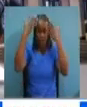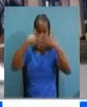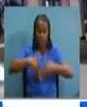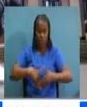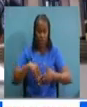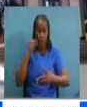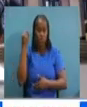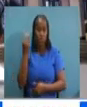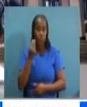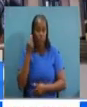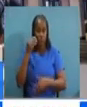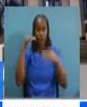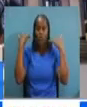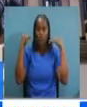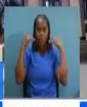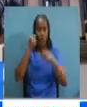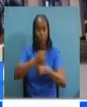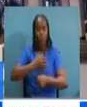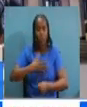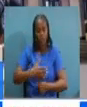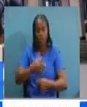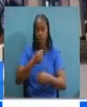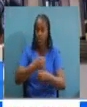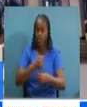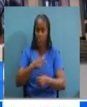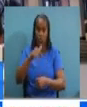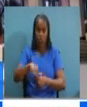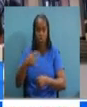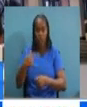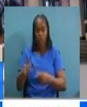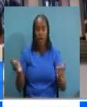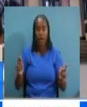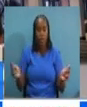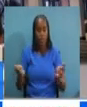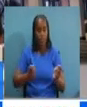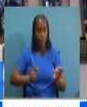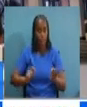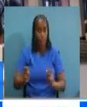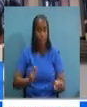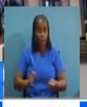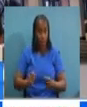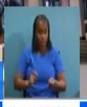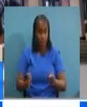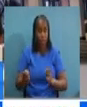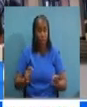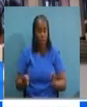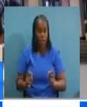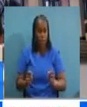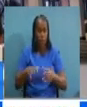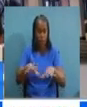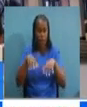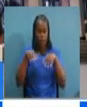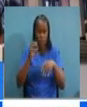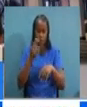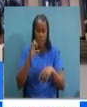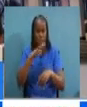Boa noite. Juventude, formação profissional e emprego estiveram hoje em debate no Parlamento, com a UCIDA a dizer que o governo confunde